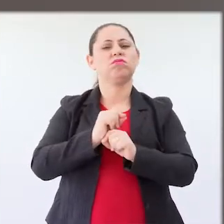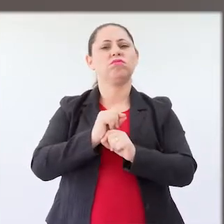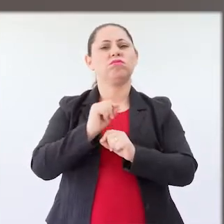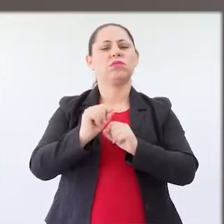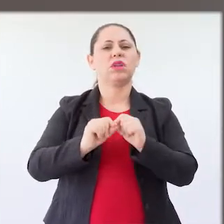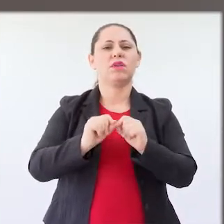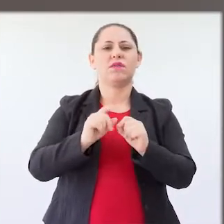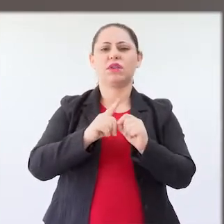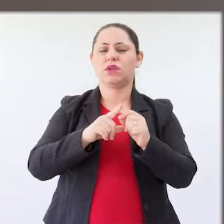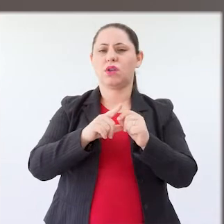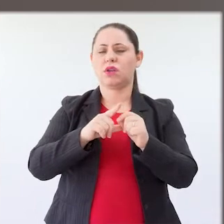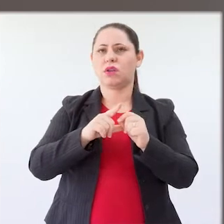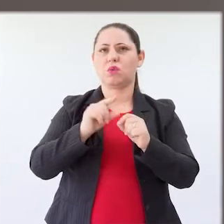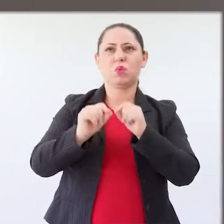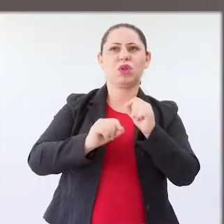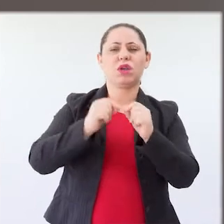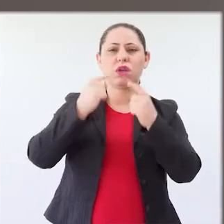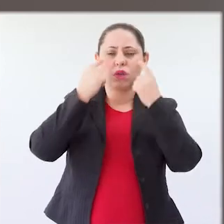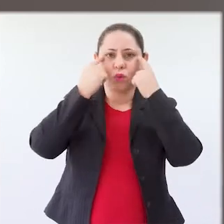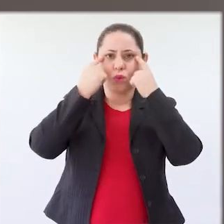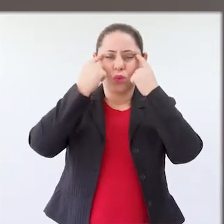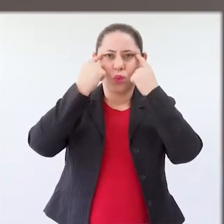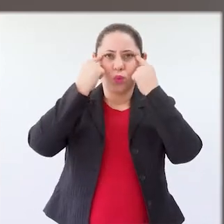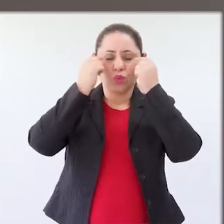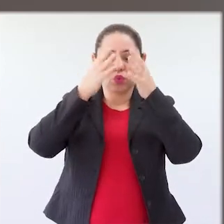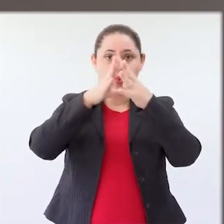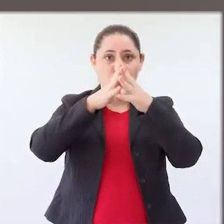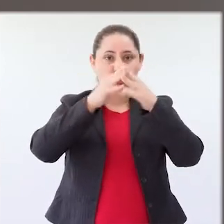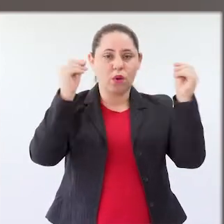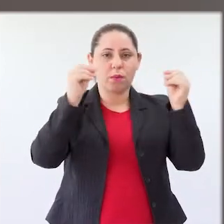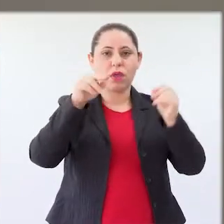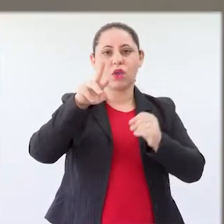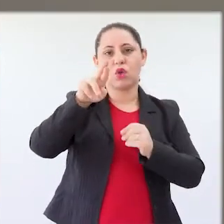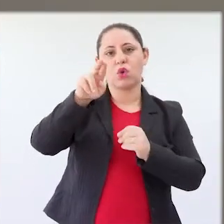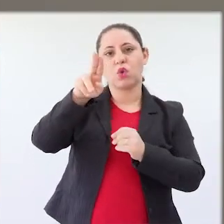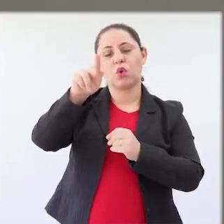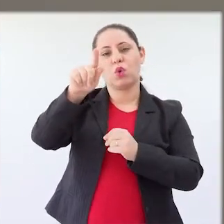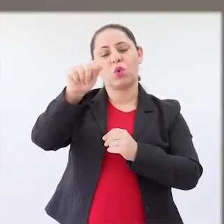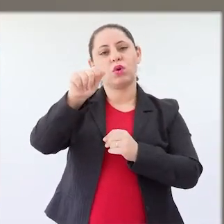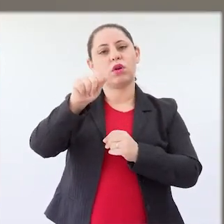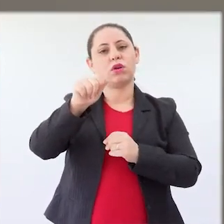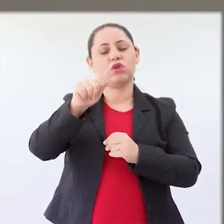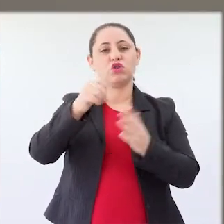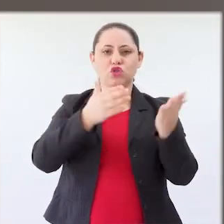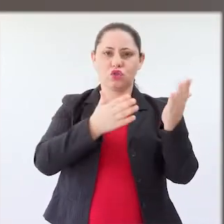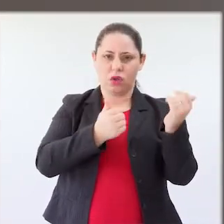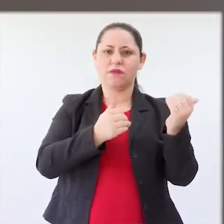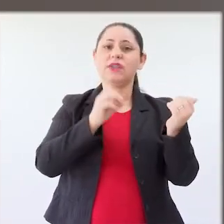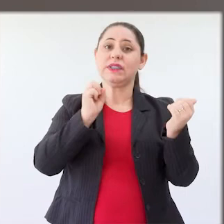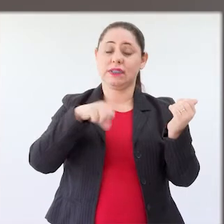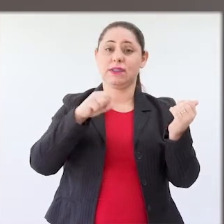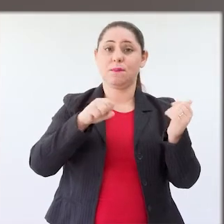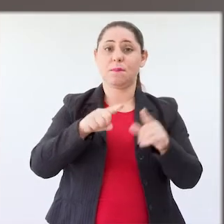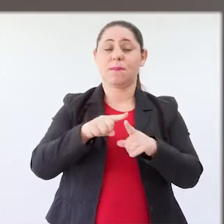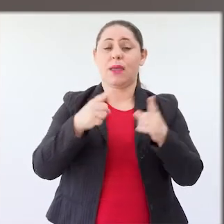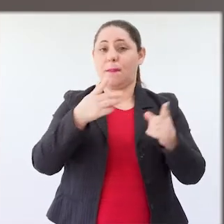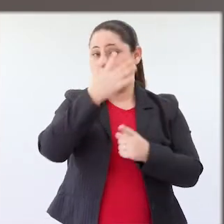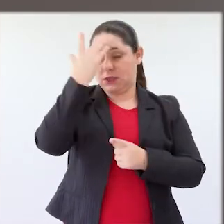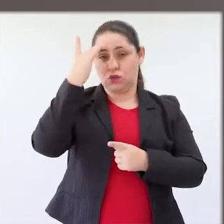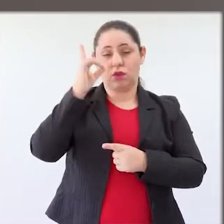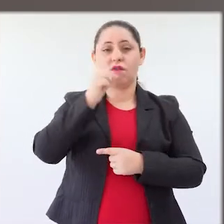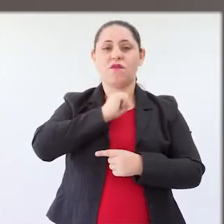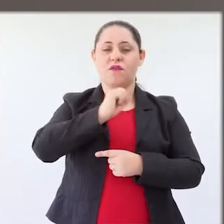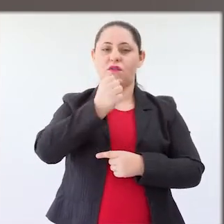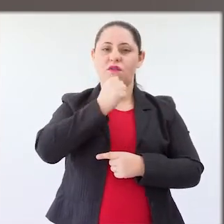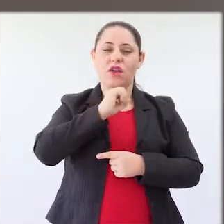pessoas acham que a toxina botulínica, ela vai retirar totalmente a ruga. ela retira daquele paciente mais jovem. Quando o